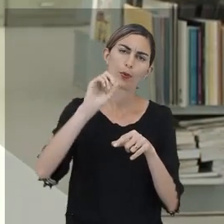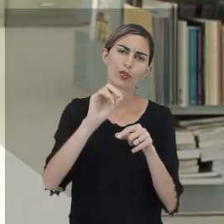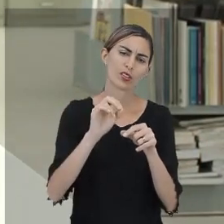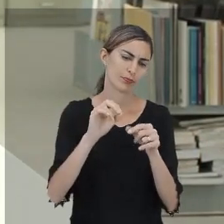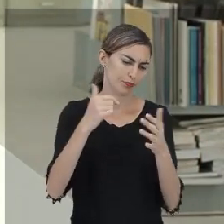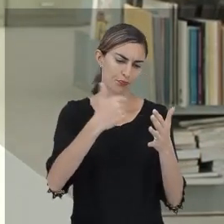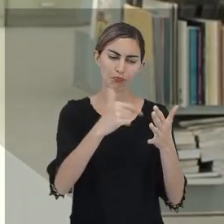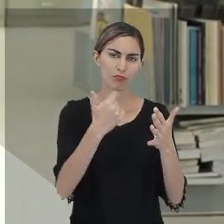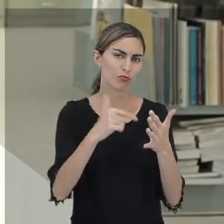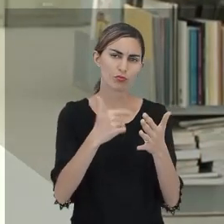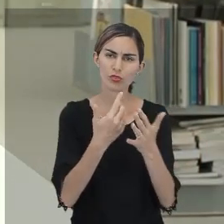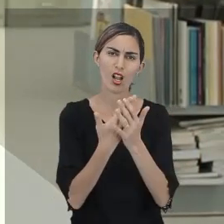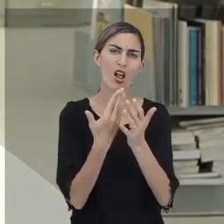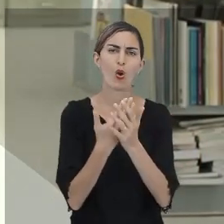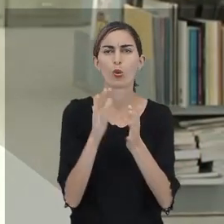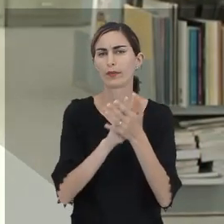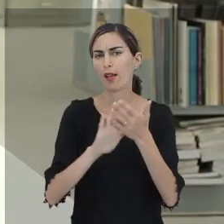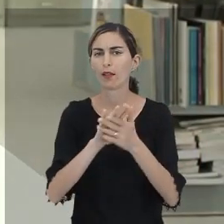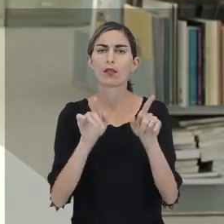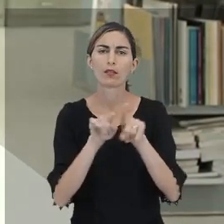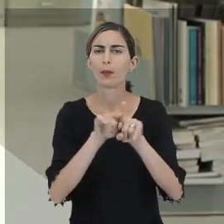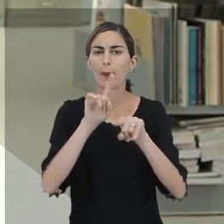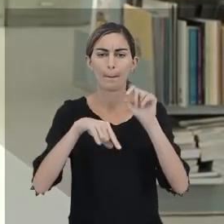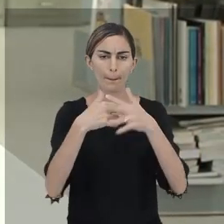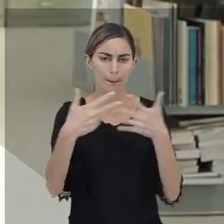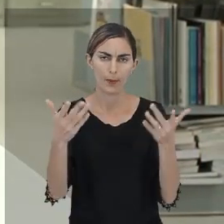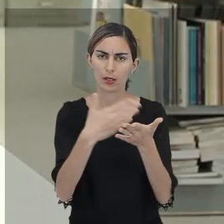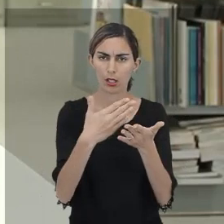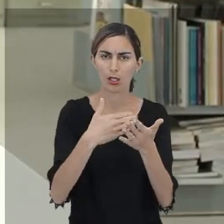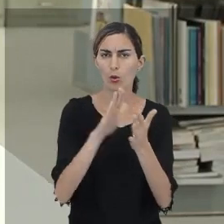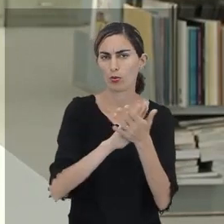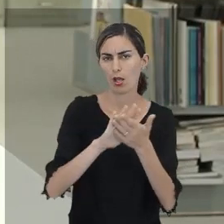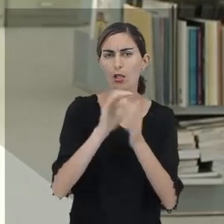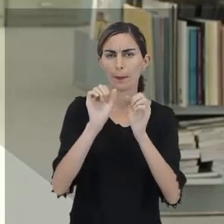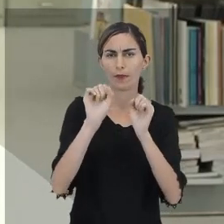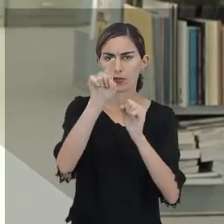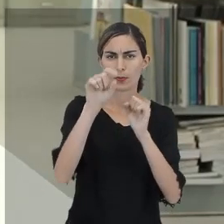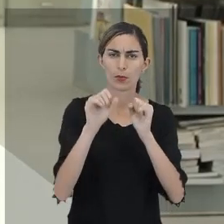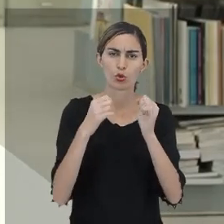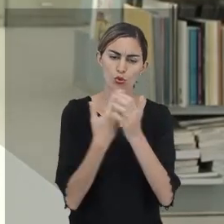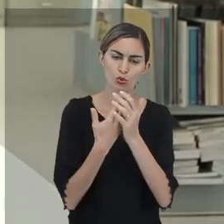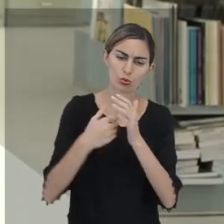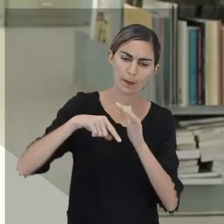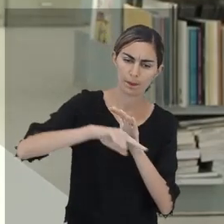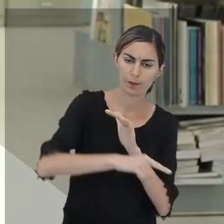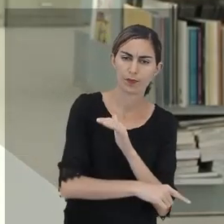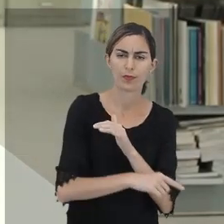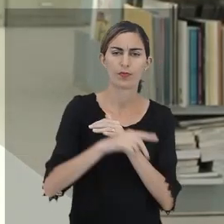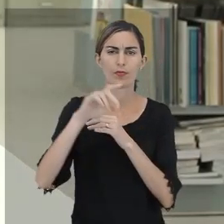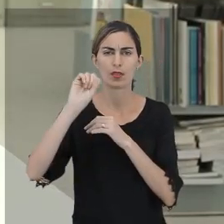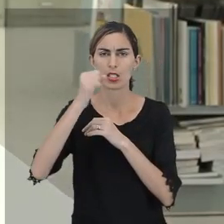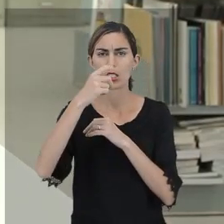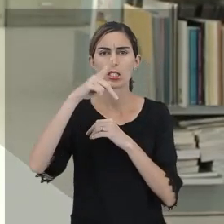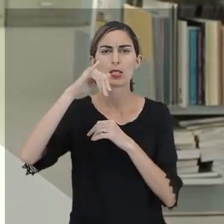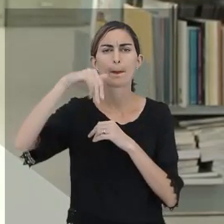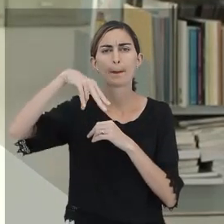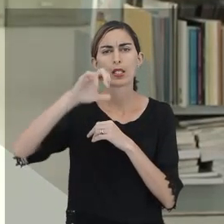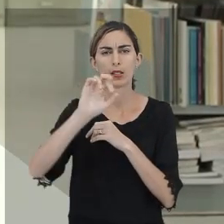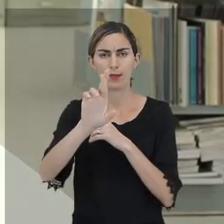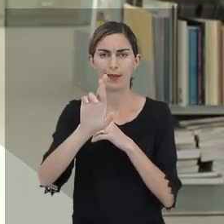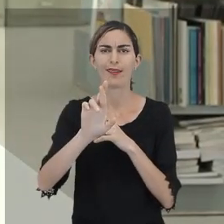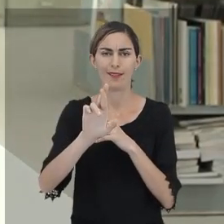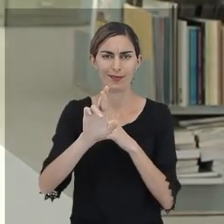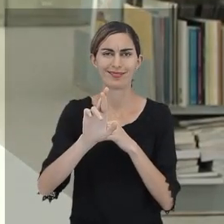nem estão nessa lista o material que se você quiser ajudar mais a fundo certo no caso espinha é um componente combobox